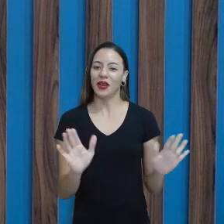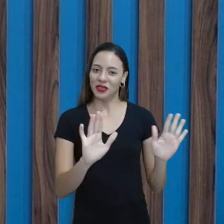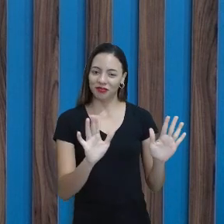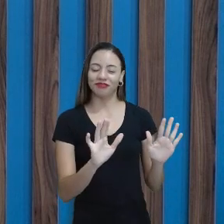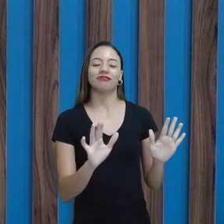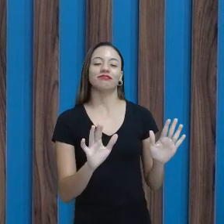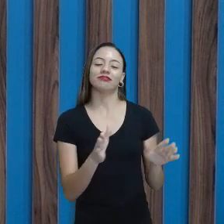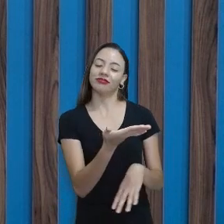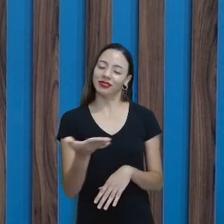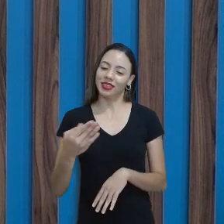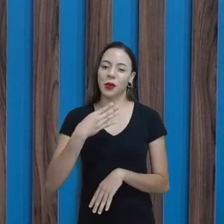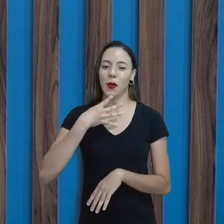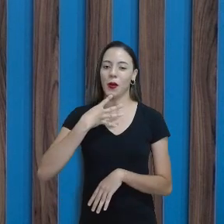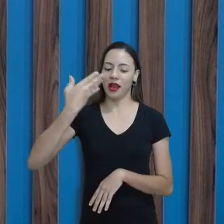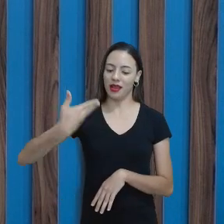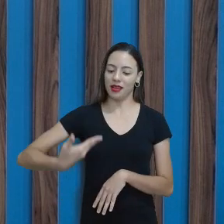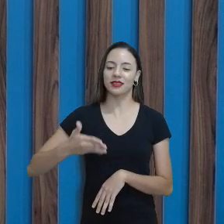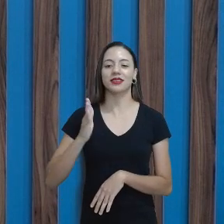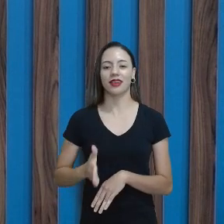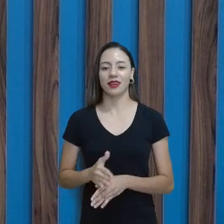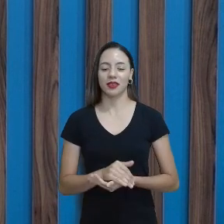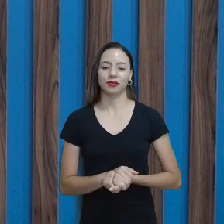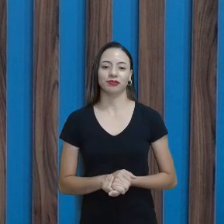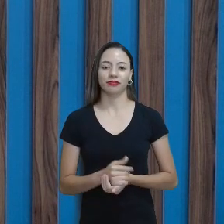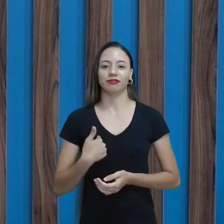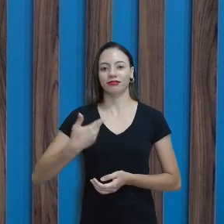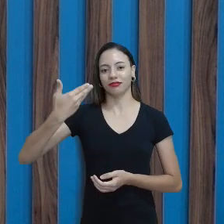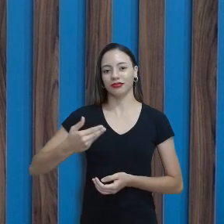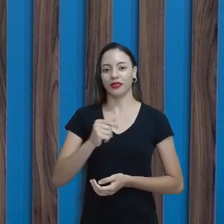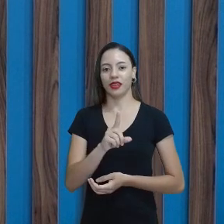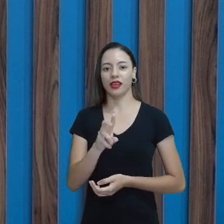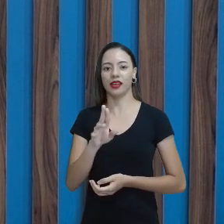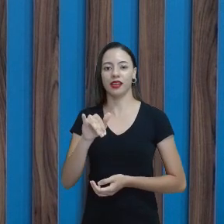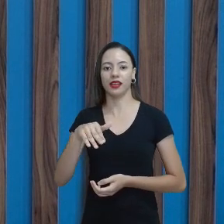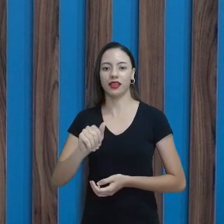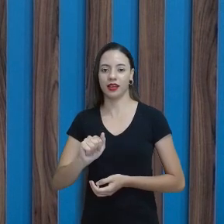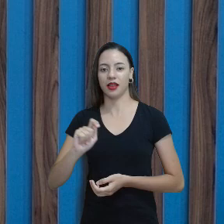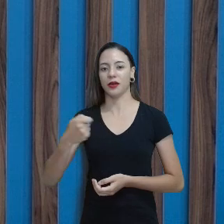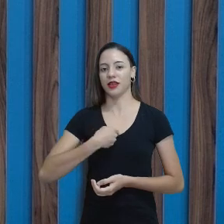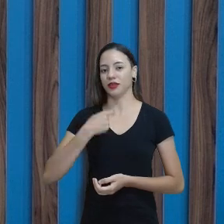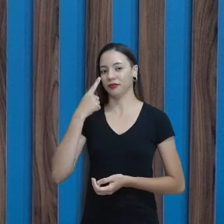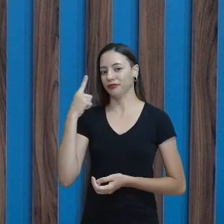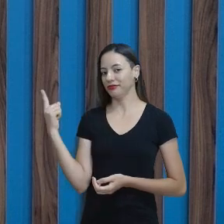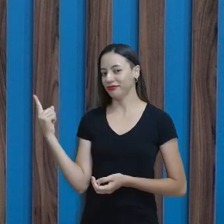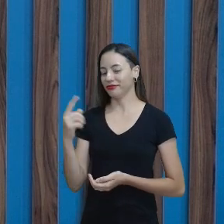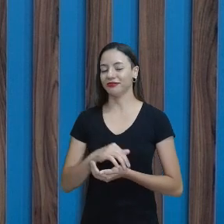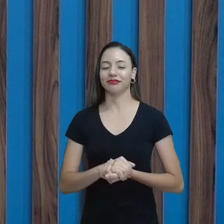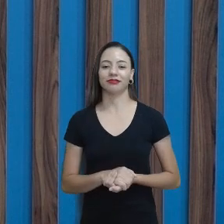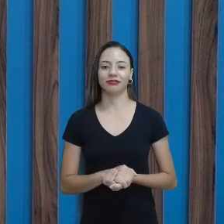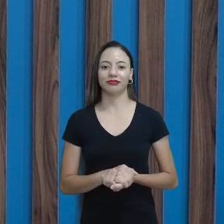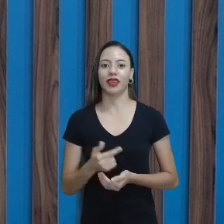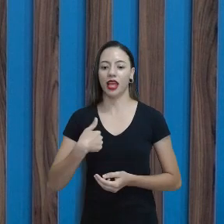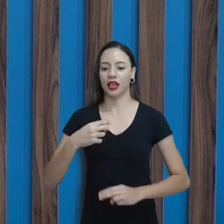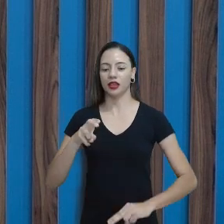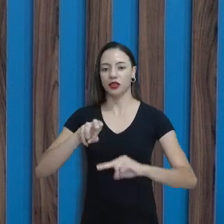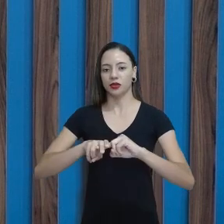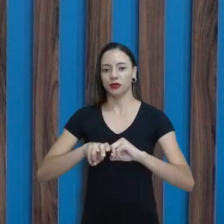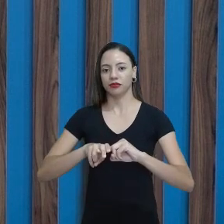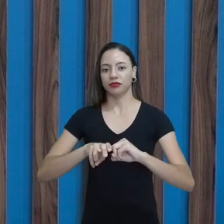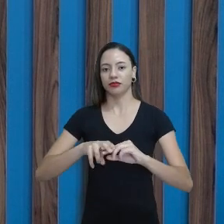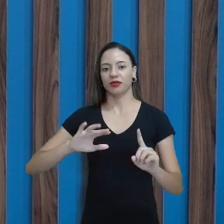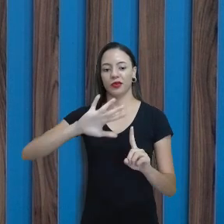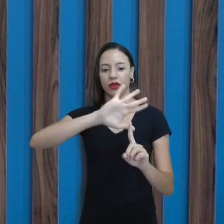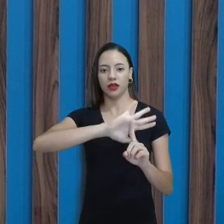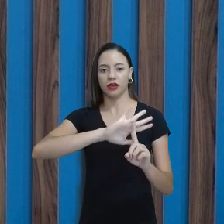pessoal, vocês já me conhecem, não é? Eu sou a Adriana, este é o meu sinal. Eu estou sentada por trás de